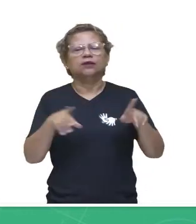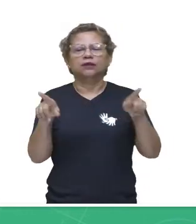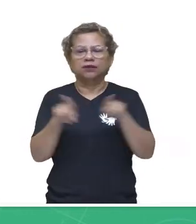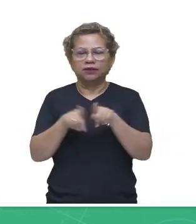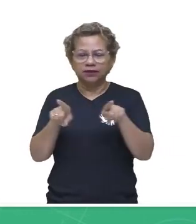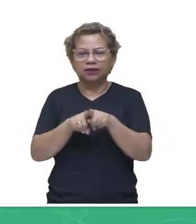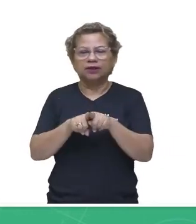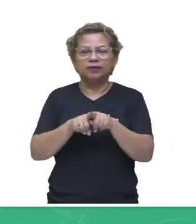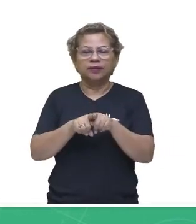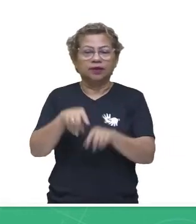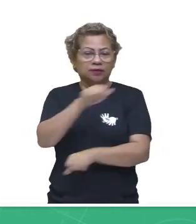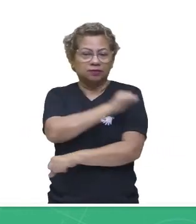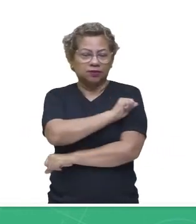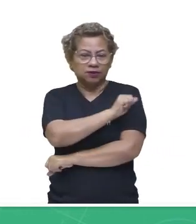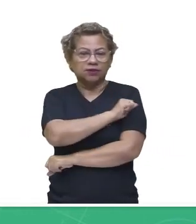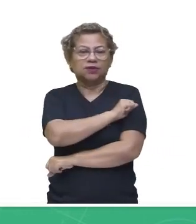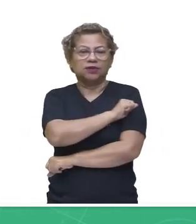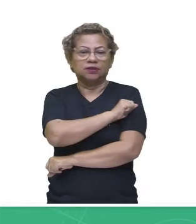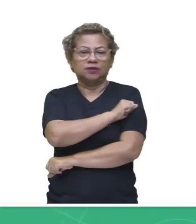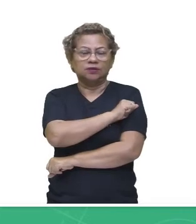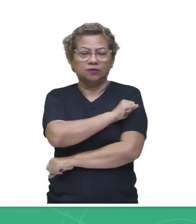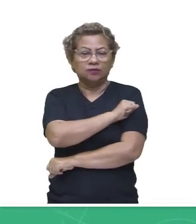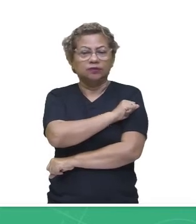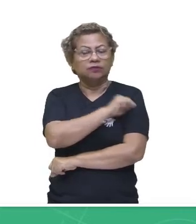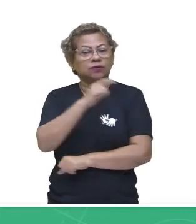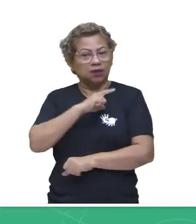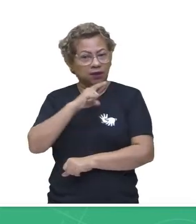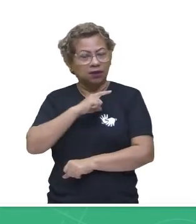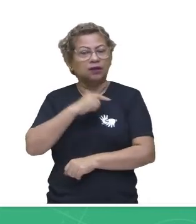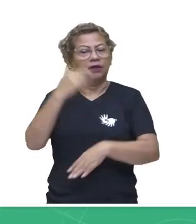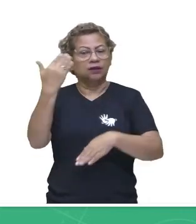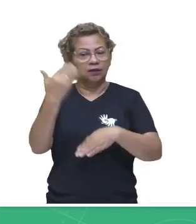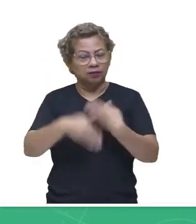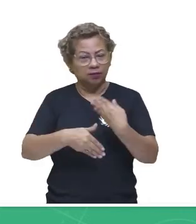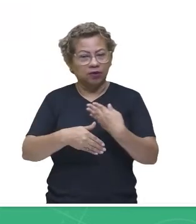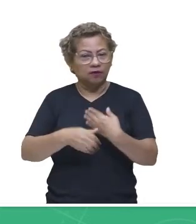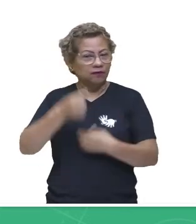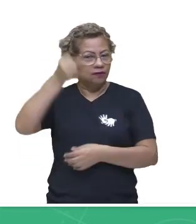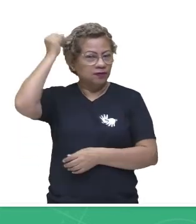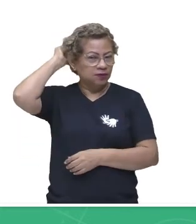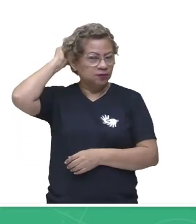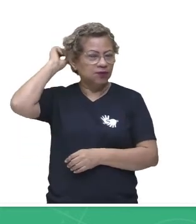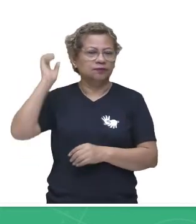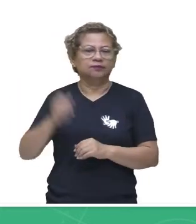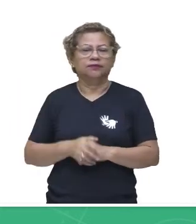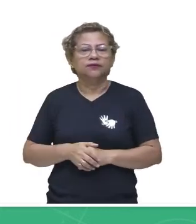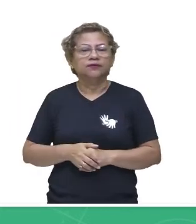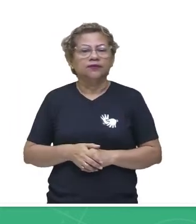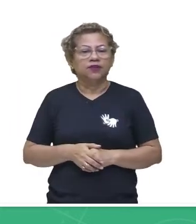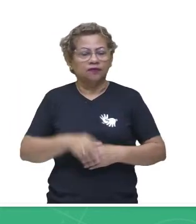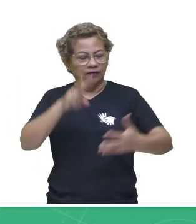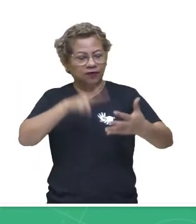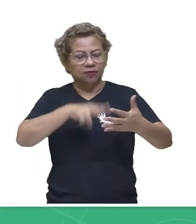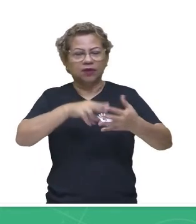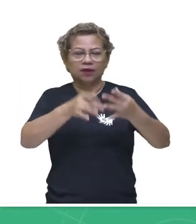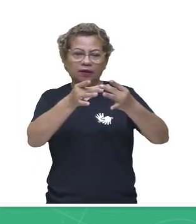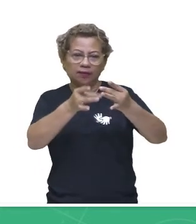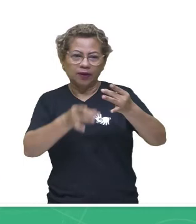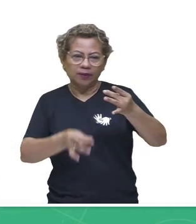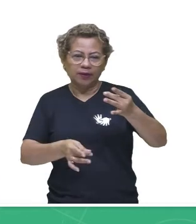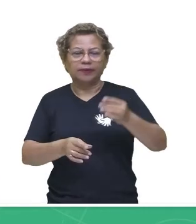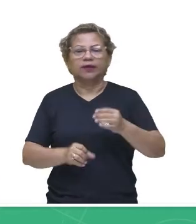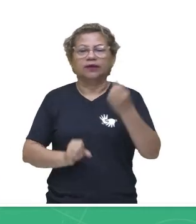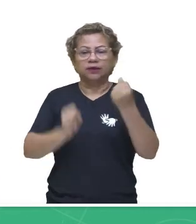queridos alunos finalistas aí, ele é muito comum nos vestibulares, né? Vamos aí ao comentário para vocês. A segunda fase da Revolução Industrial acirrou